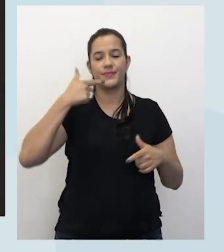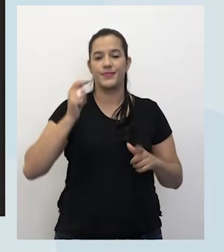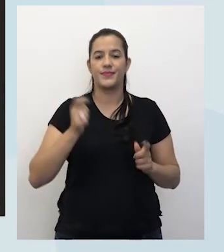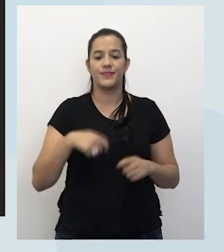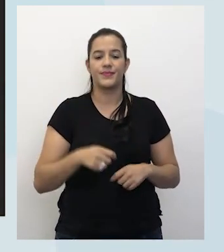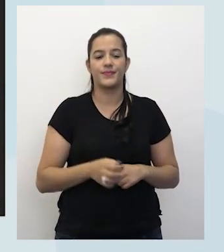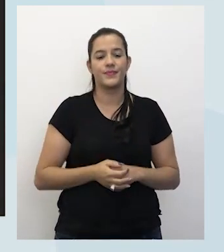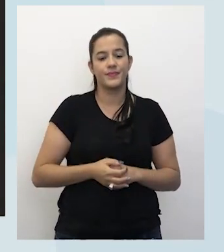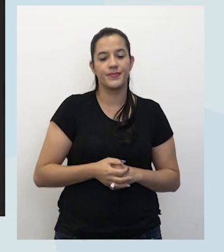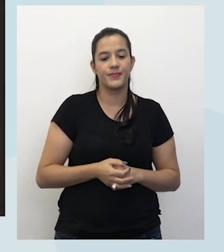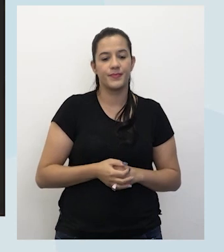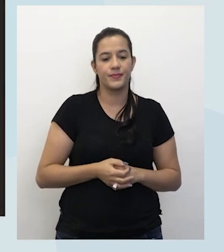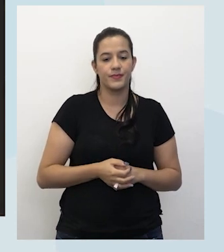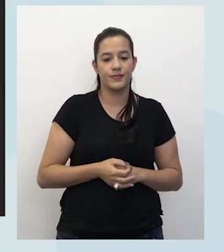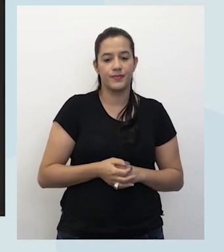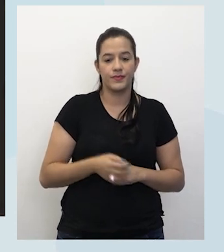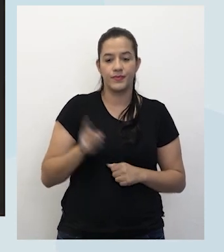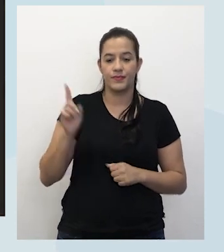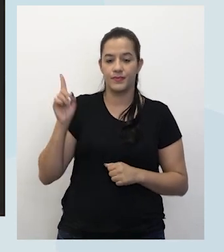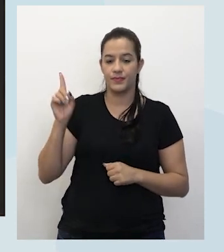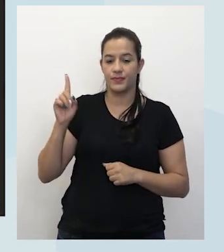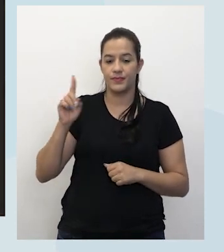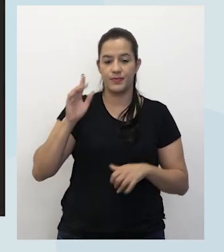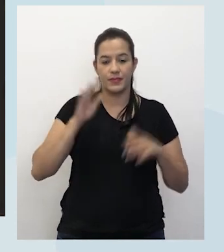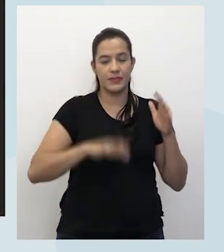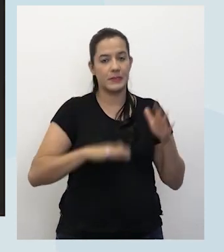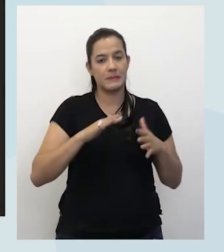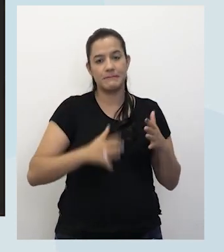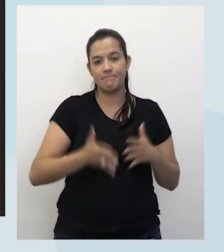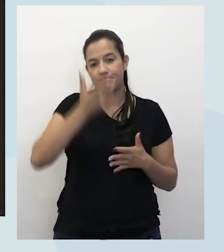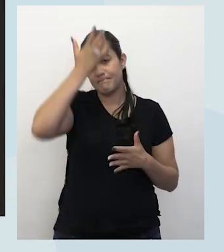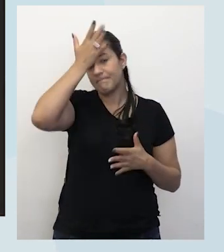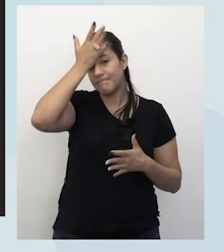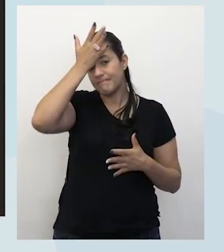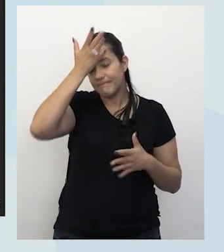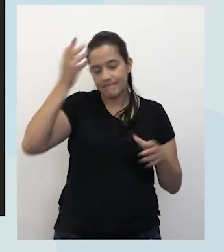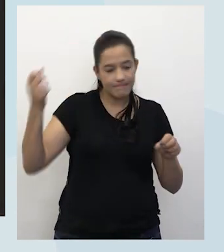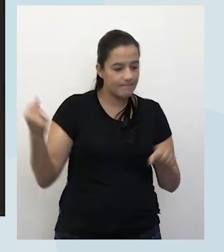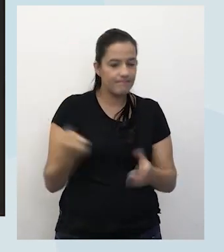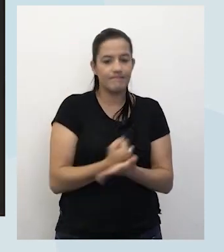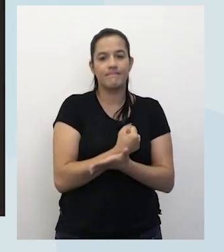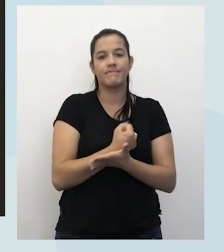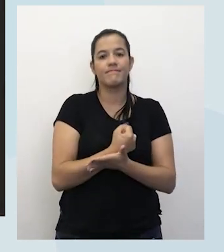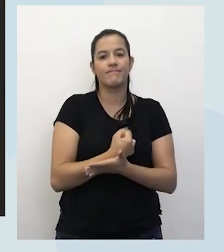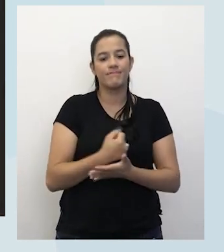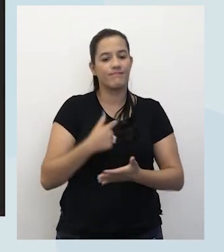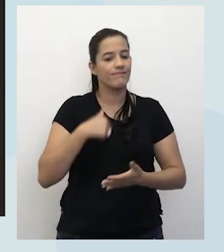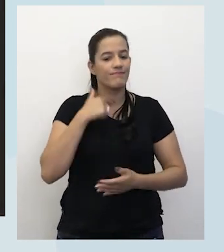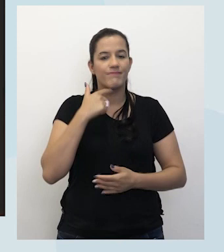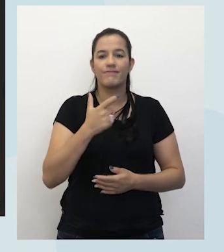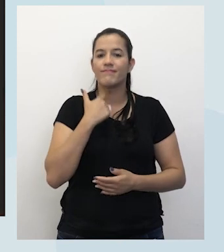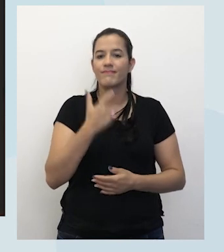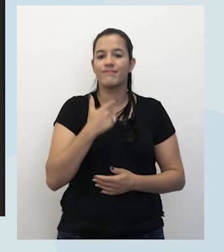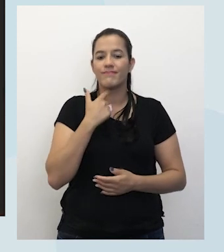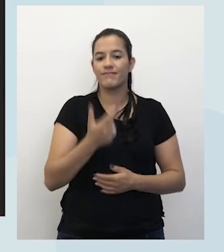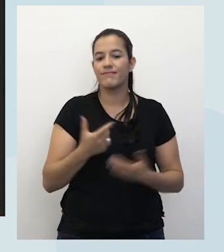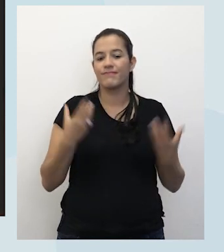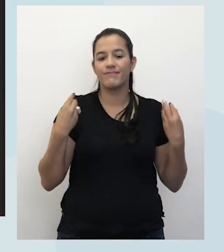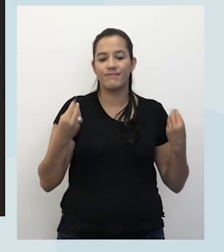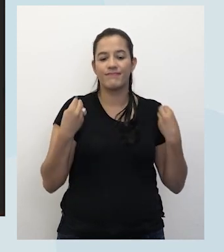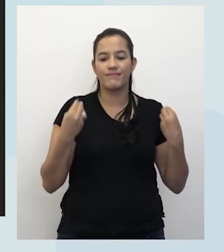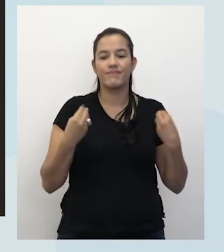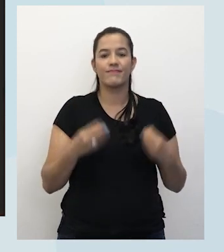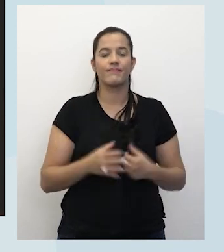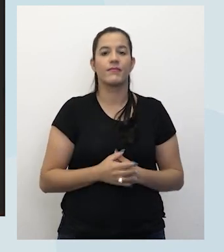Vamos seguindo. Tolerância à frustração. Olha lá, menininha. Ai, meu Deus, acho que não deu certo isso que eu acabei de